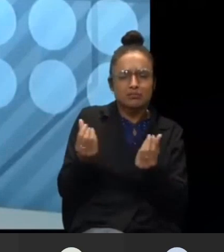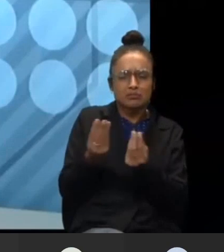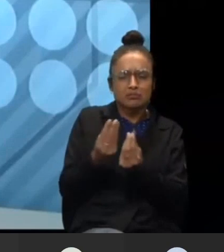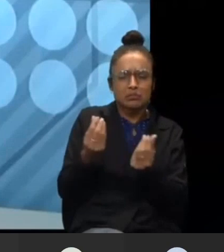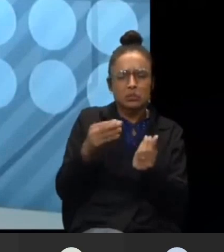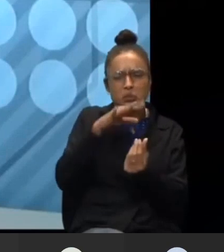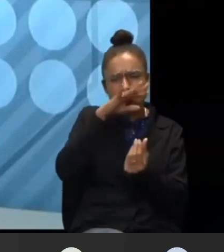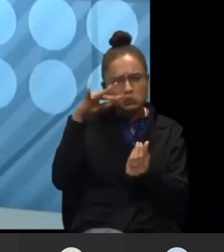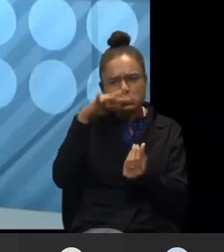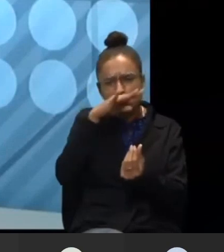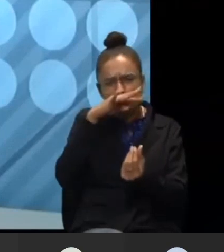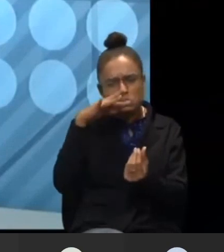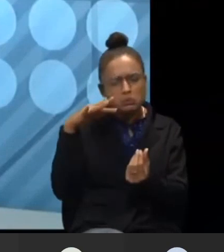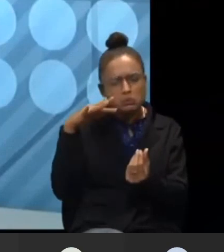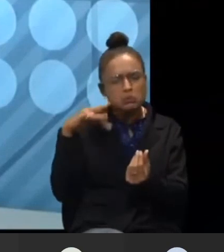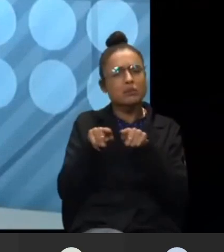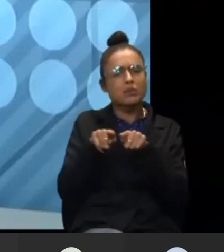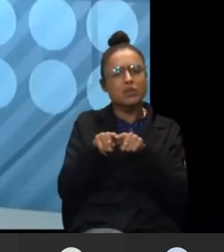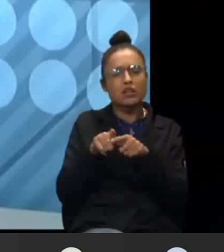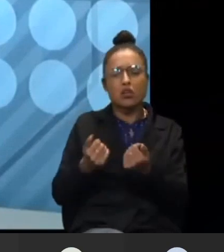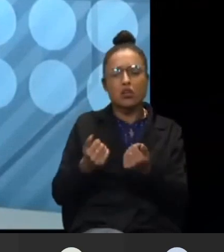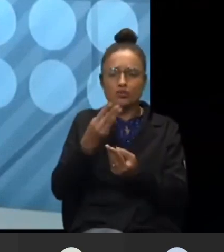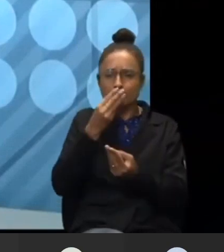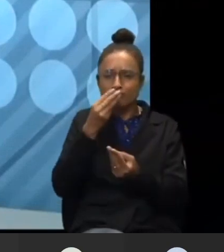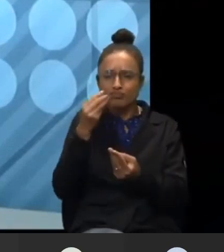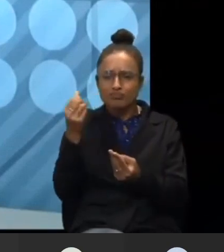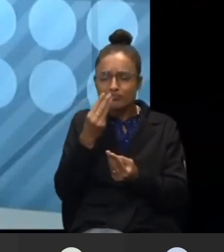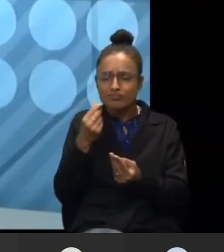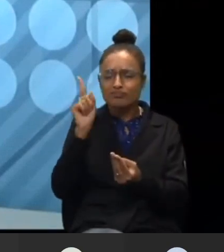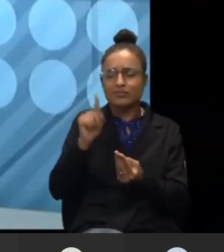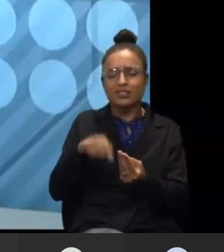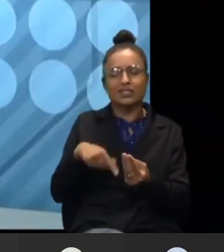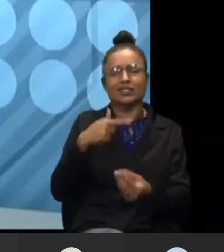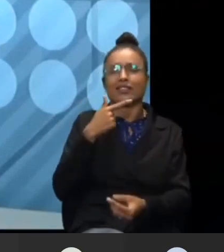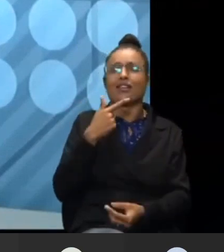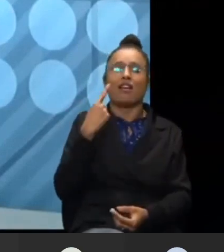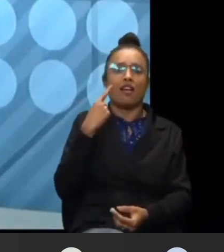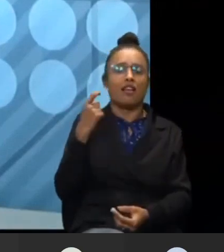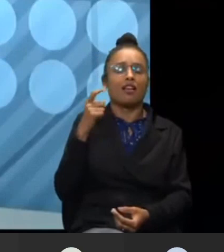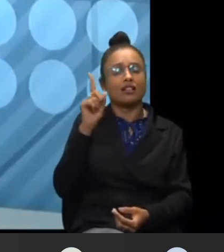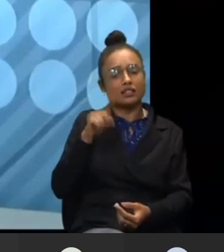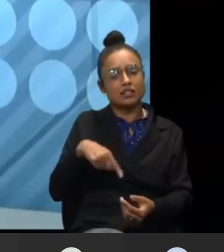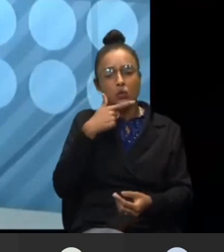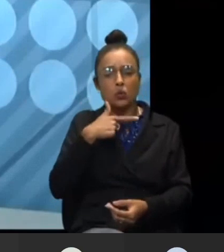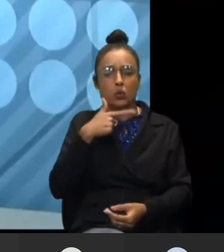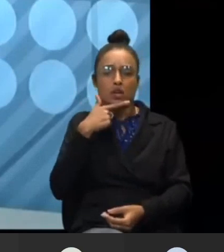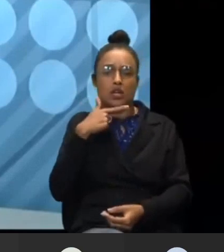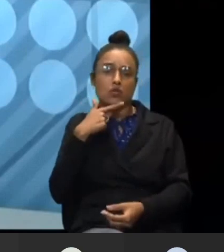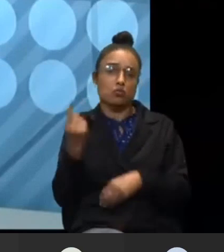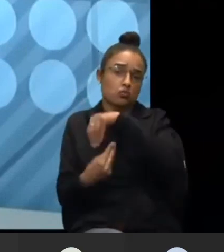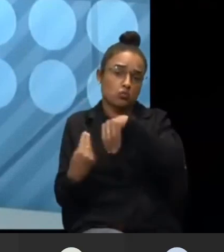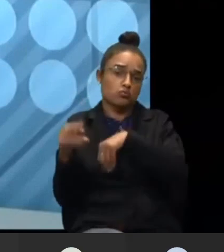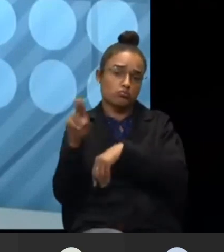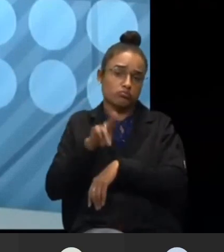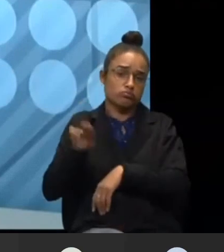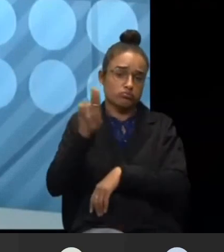e contribui com o sabor. Então, nesse caso é interessante. Então, a presença de